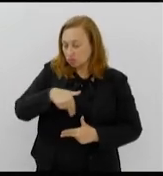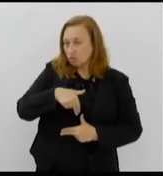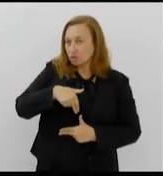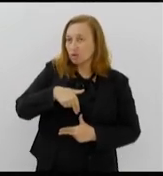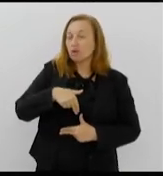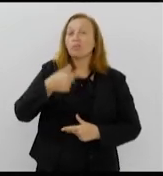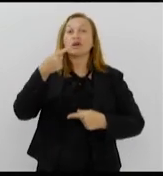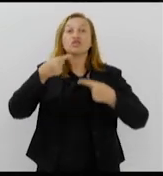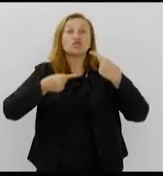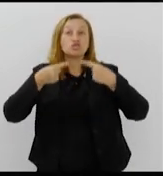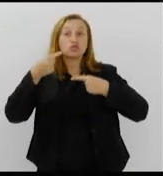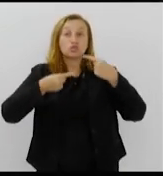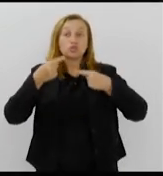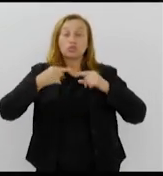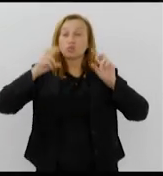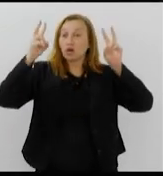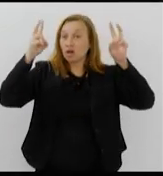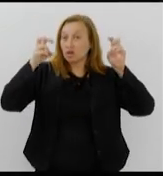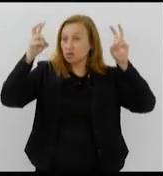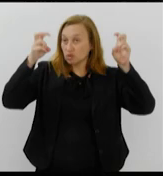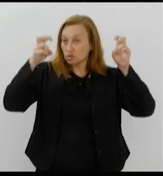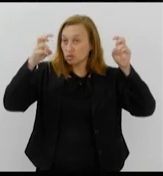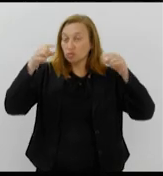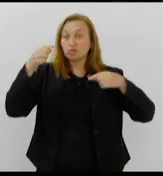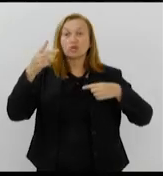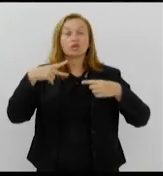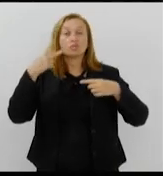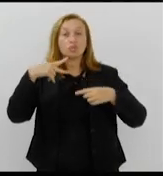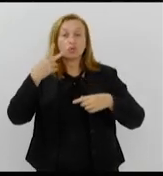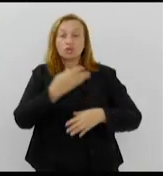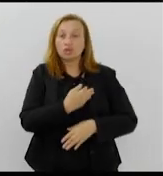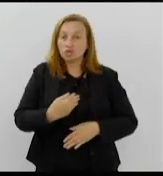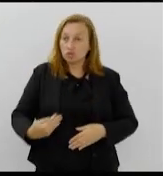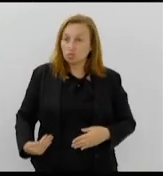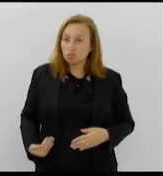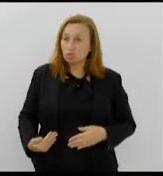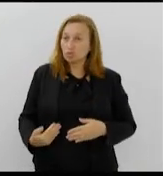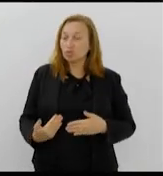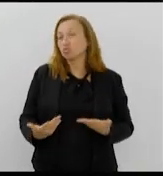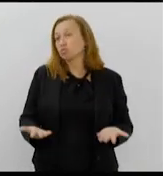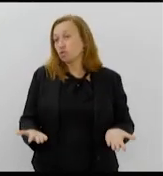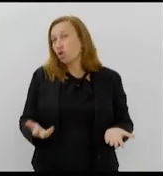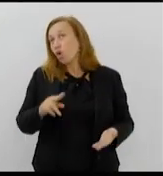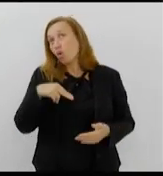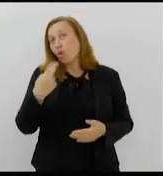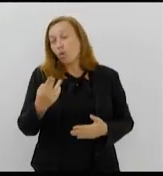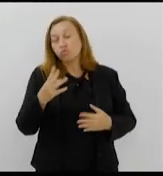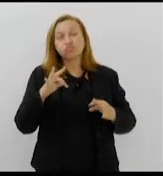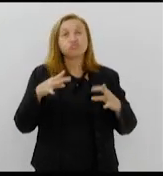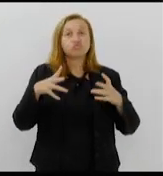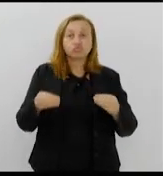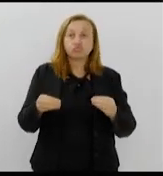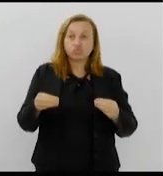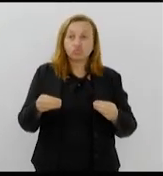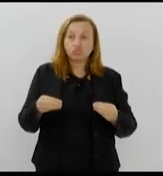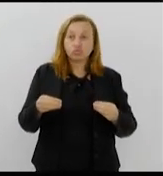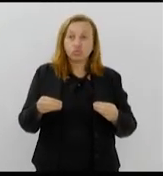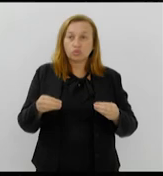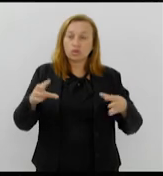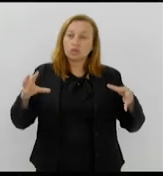discutir matérias, políticas públicas, ou, quiçá, tudo aquilo que